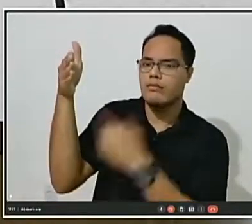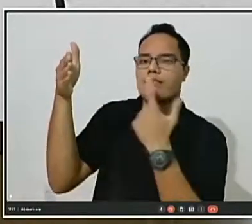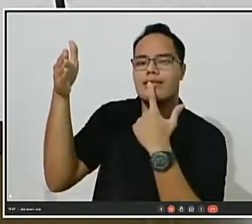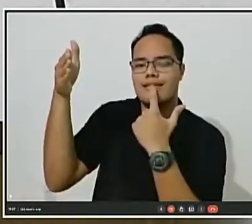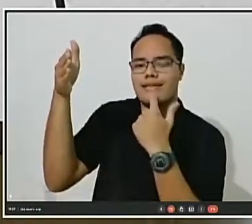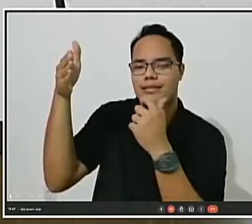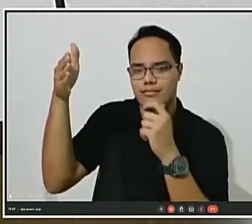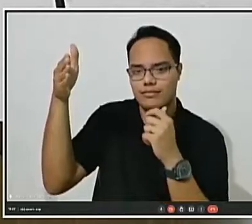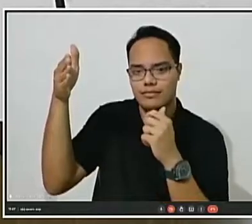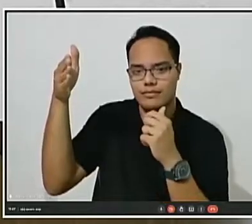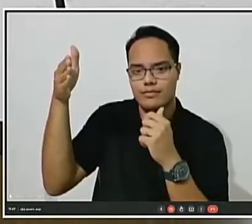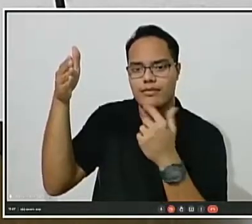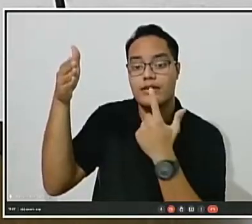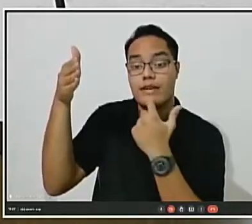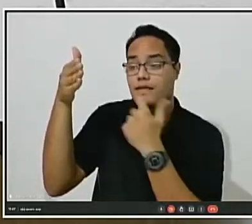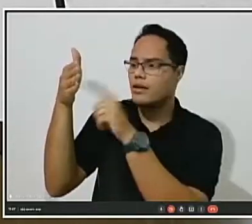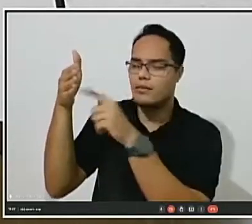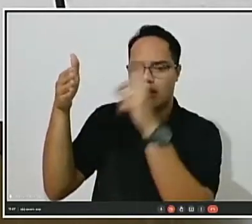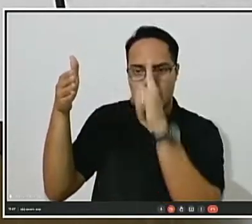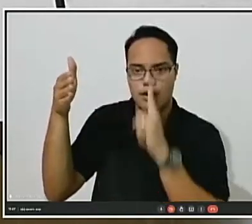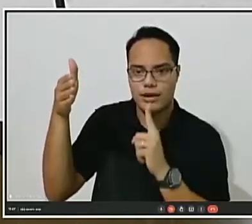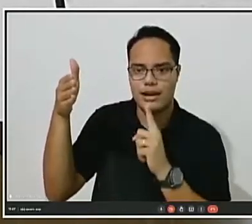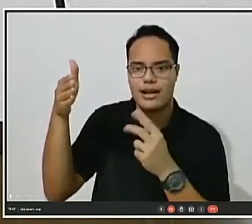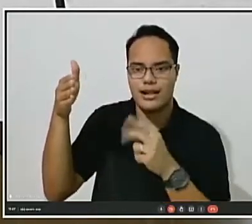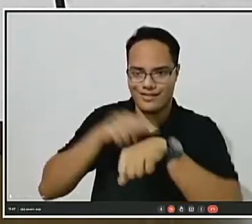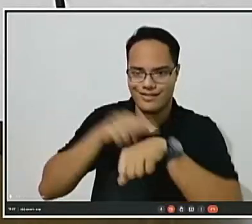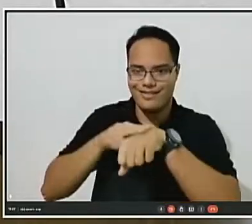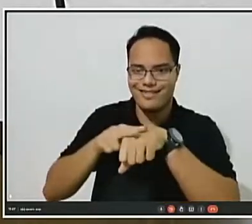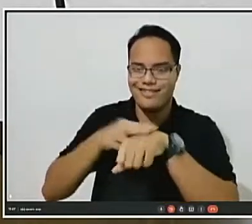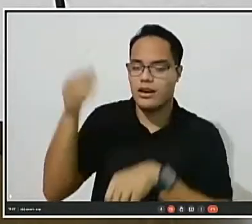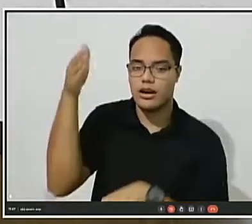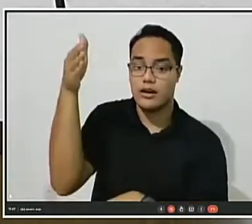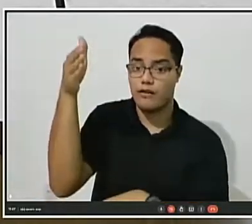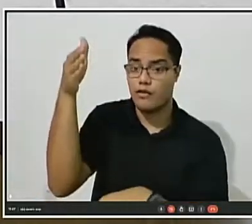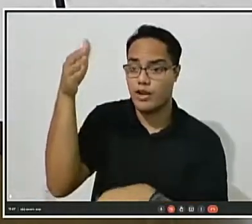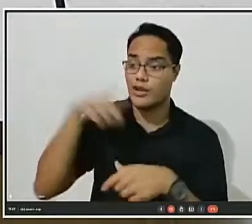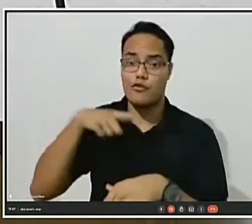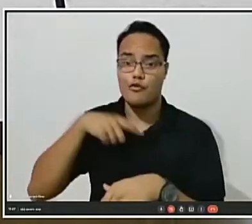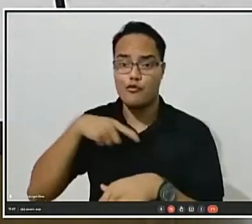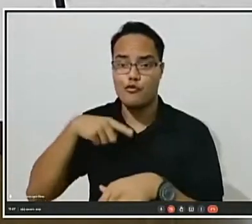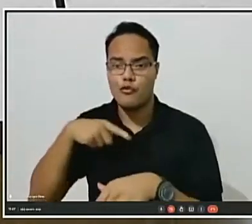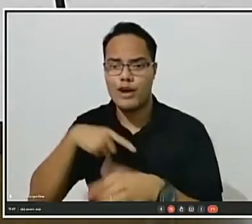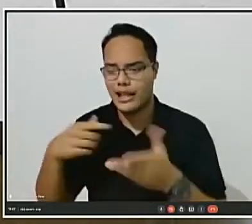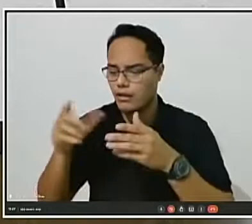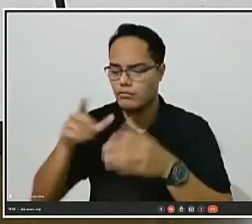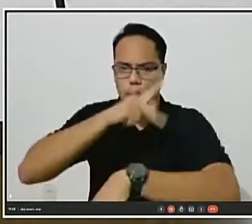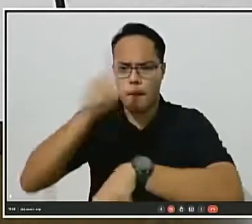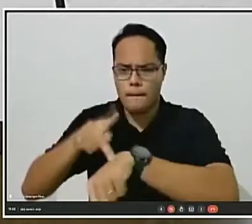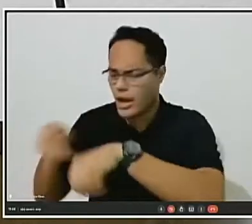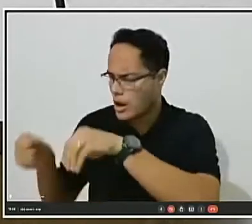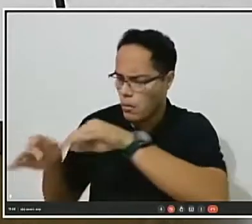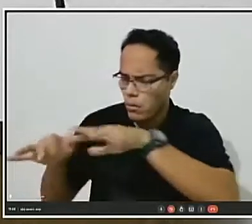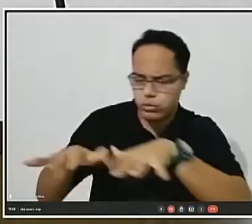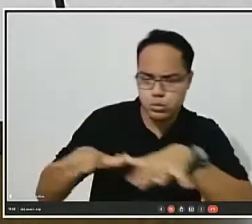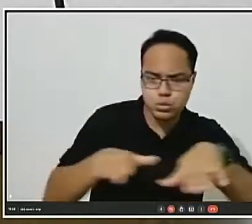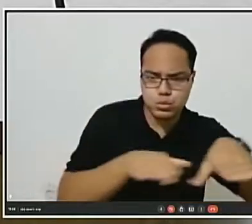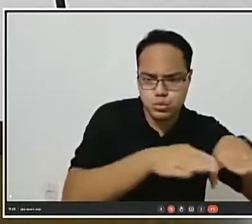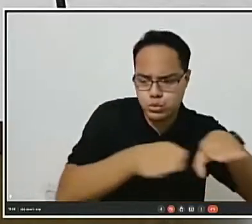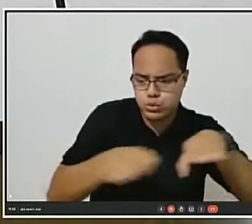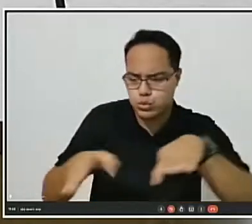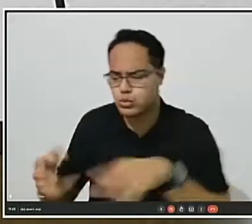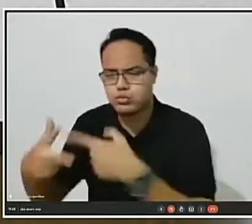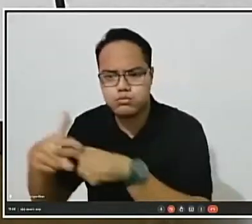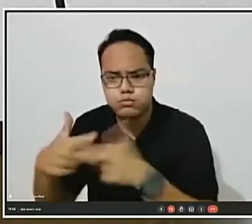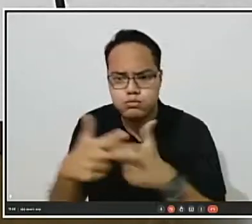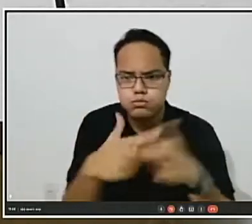que essas máquinas não sejam retiradas de lá enquanto esses acessos não sejam concluídos.